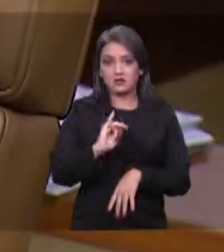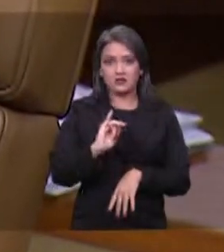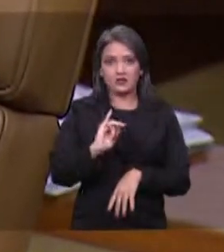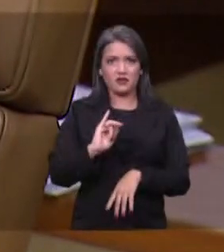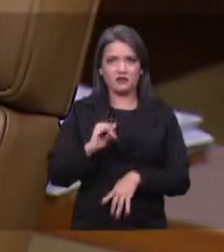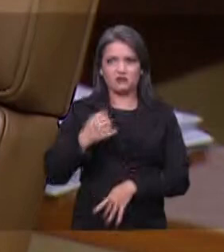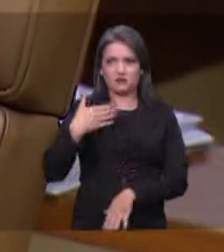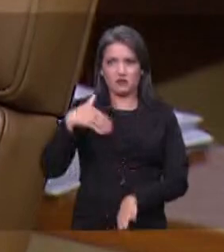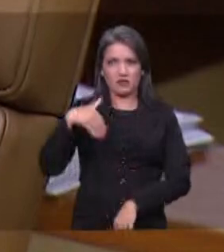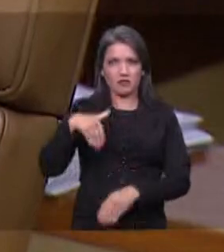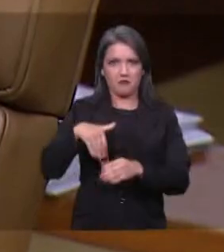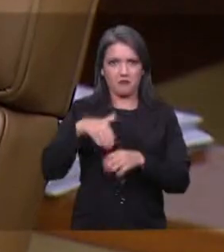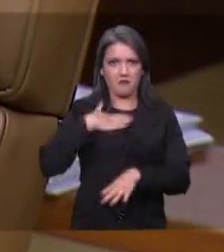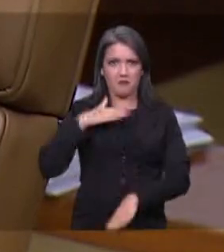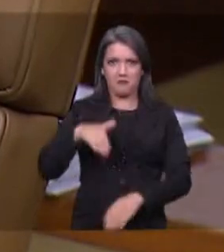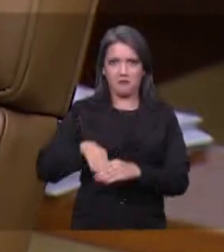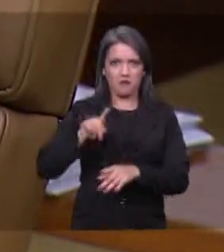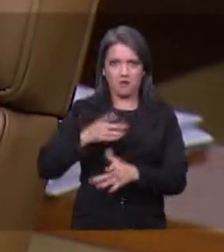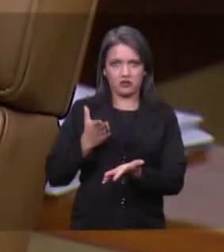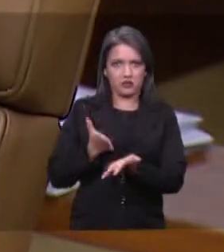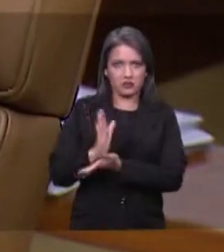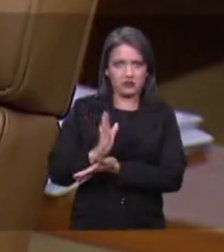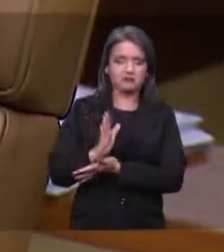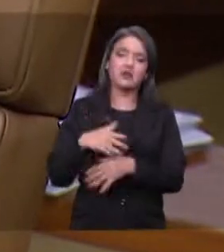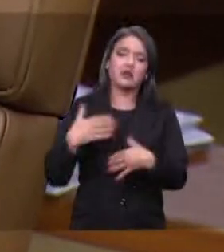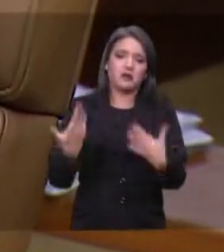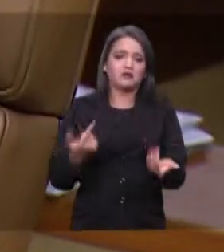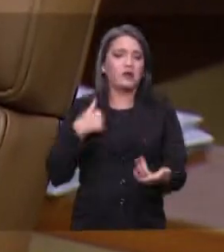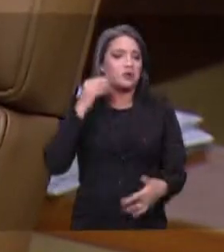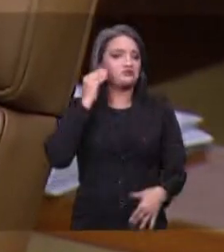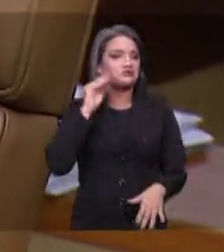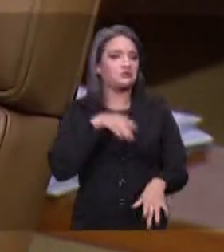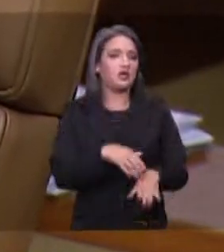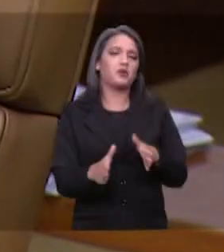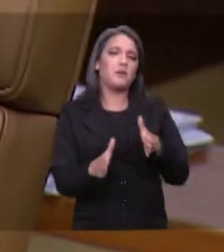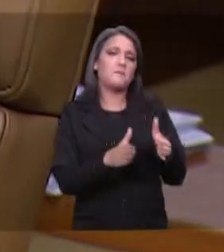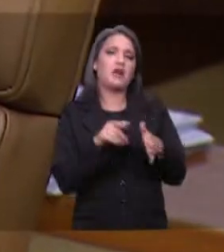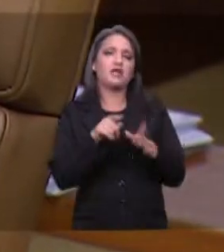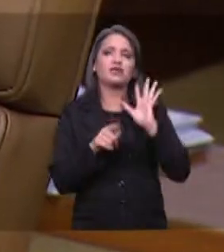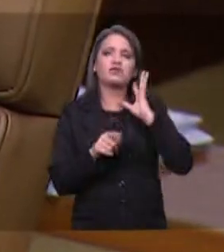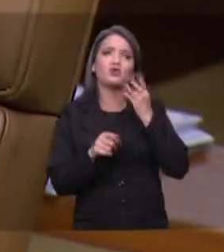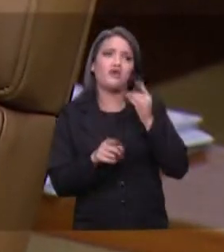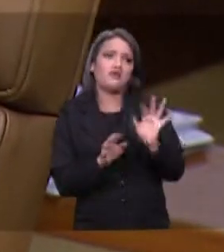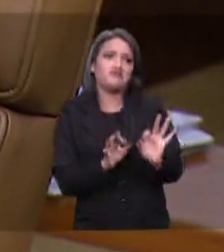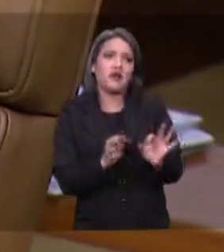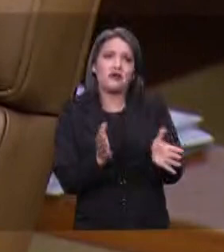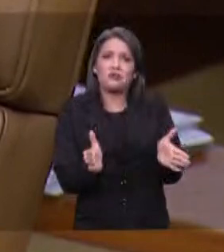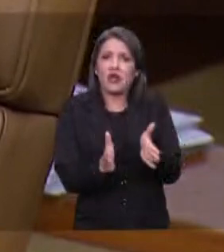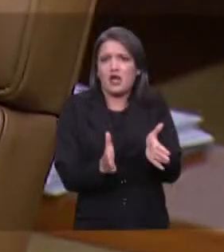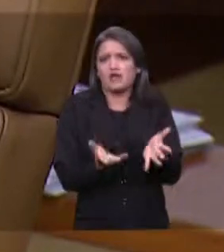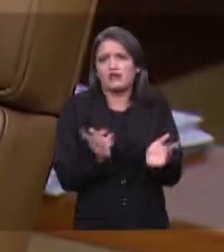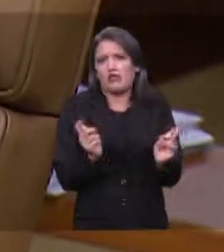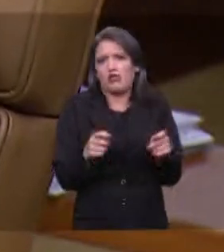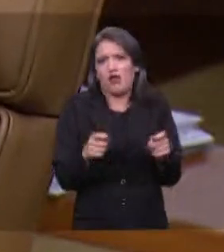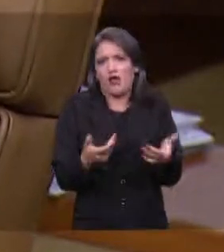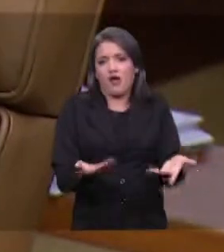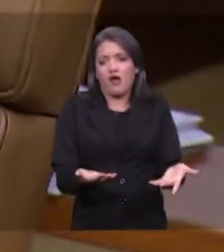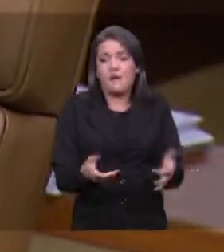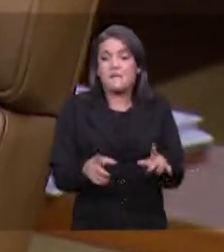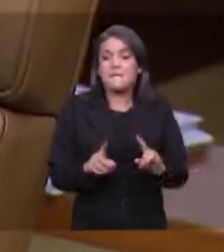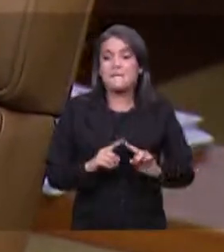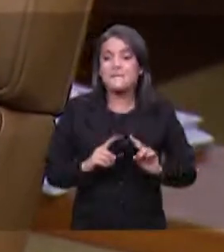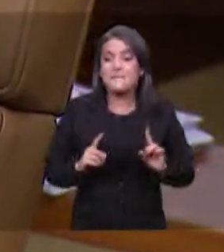eu entendo que o prazo que o ministro Dias Toffoli estabeleceu é um prazo bastante razoável, bastante razoável. Agora,